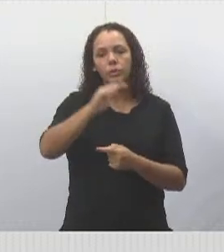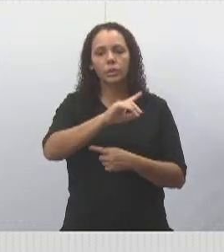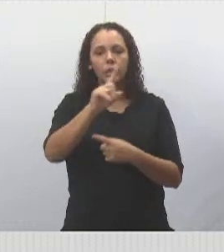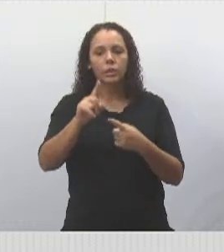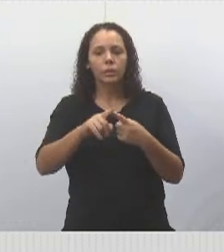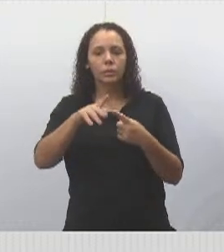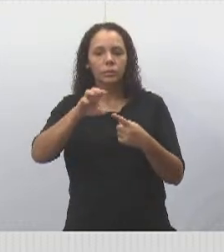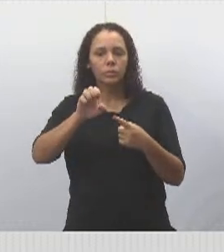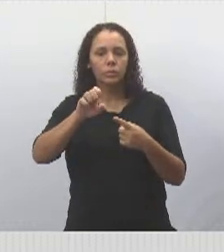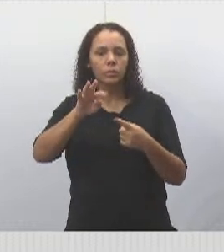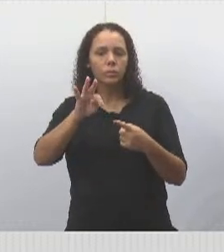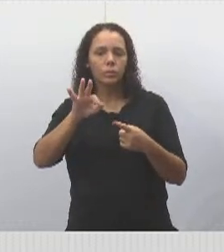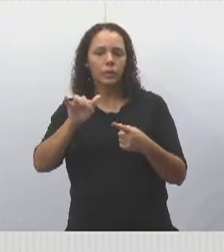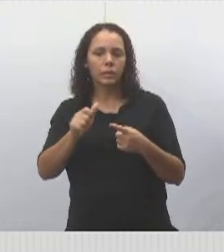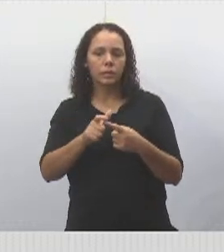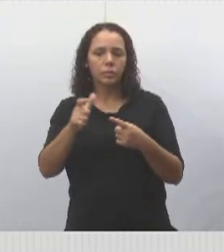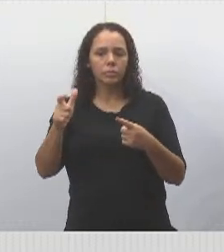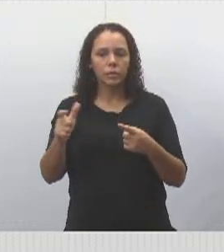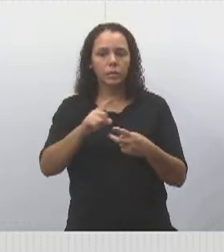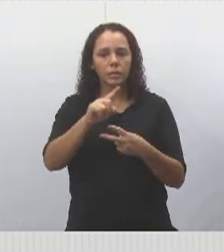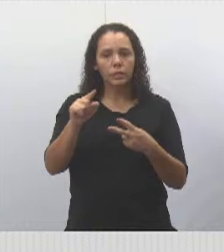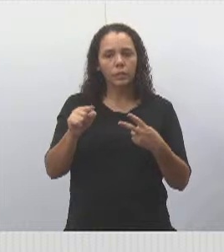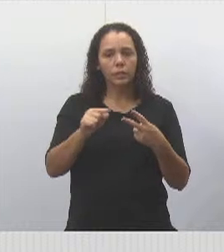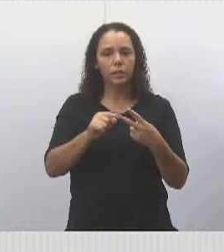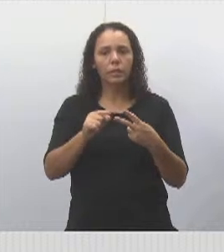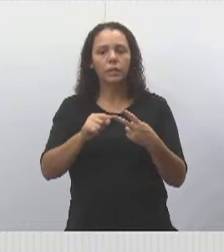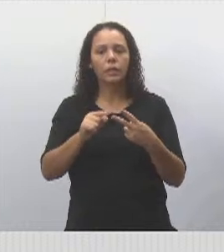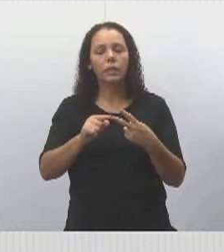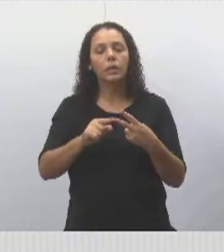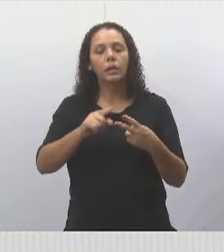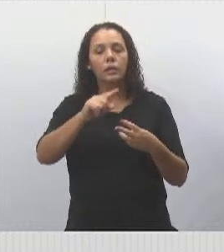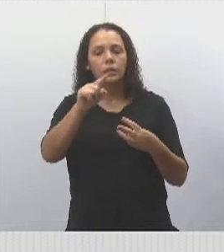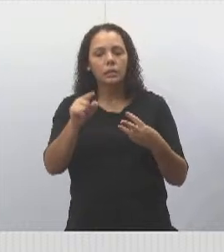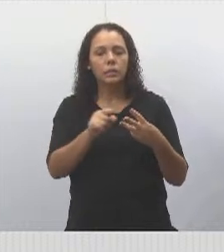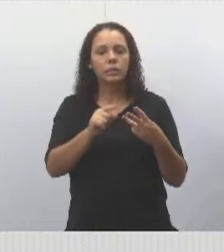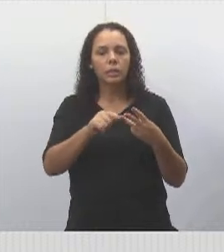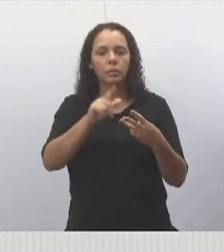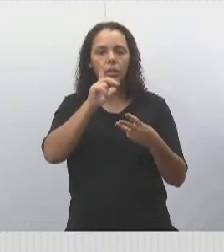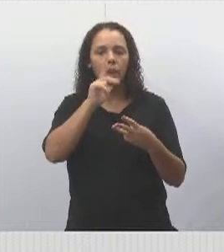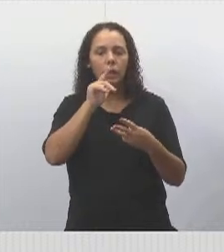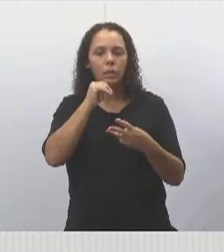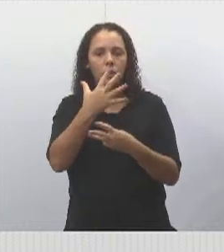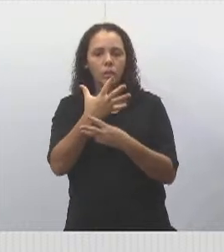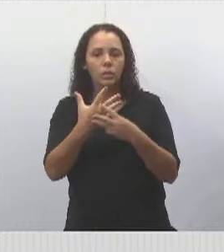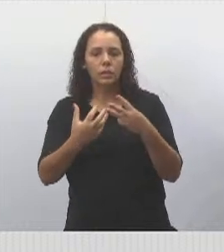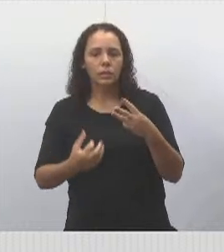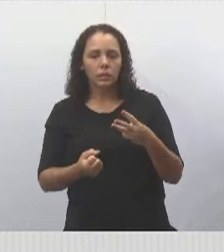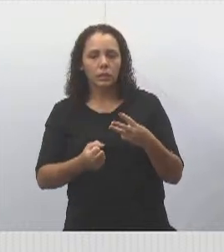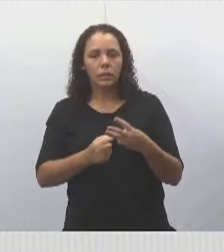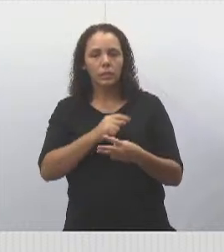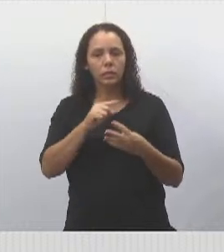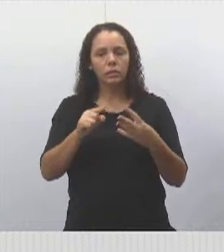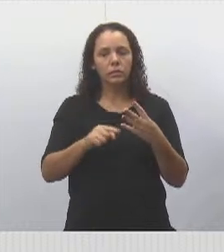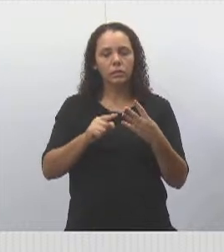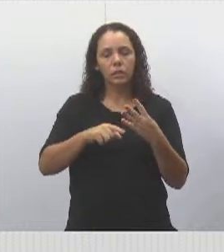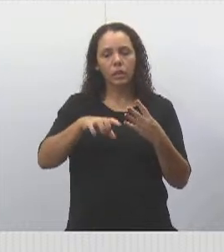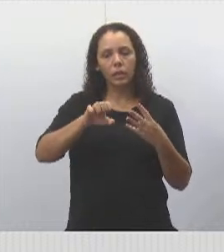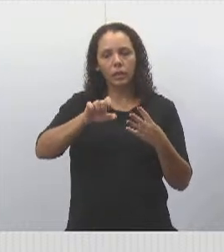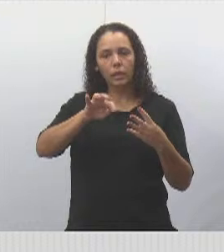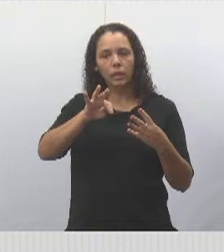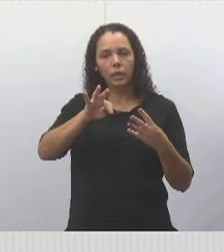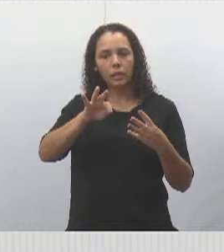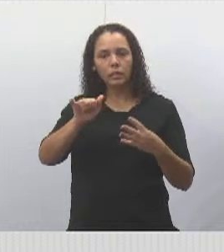ampliação da ETA 3, o coletor na Rua Missouri, drenagem no Jardim Jacinto, duplicação da ET